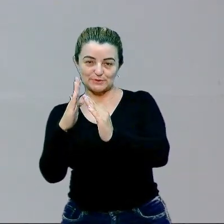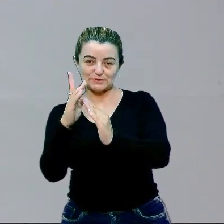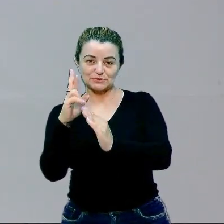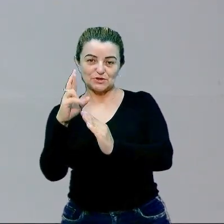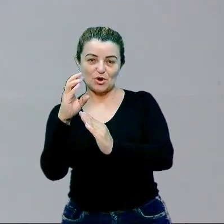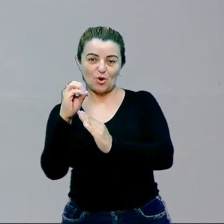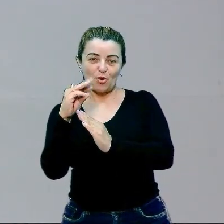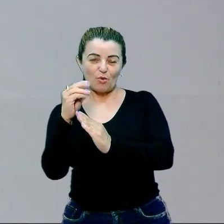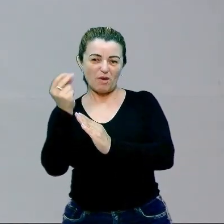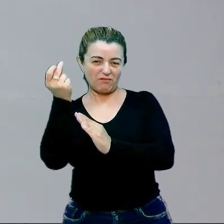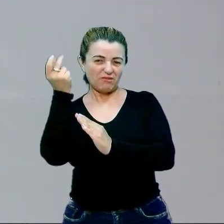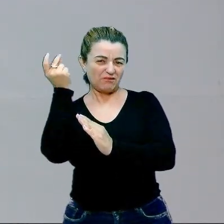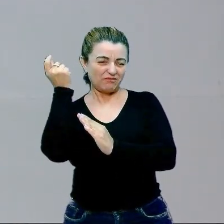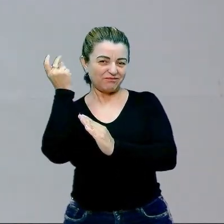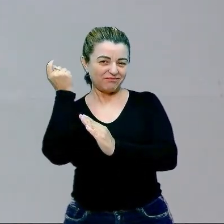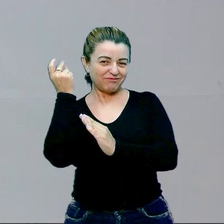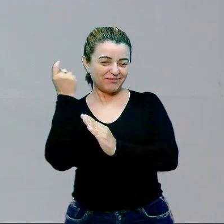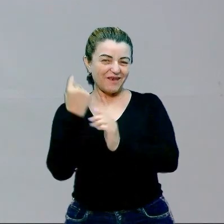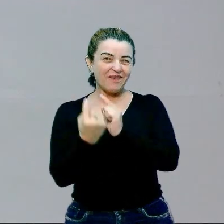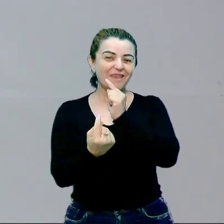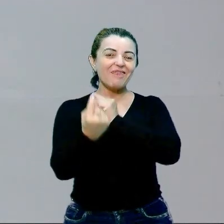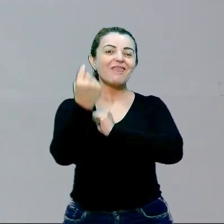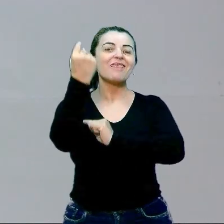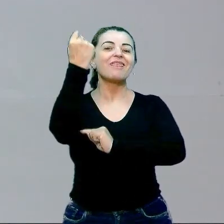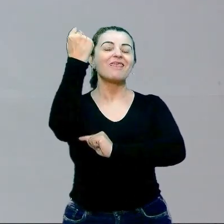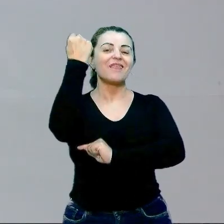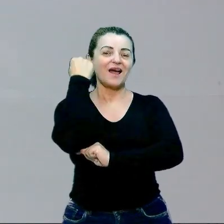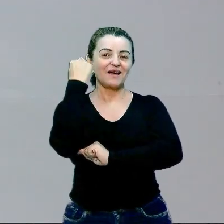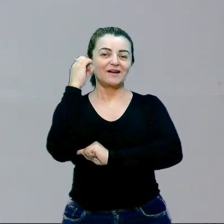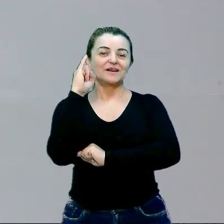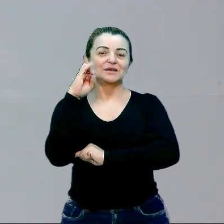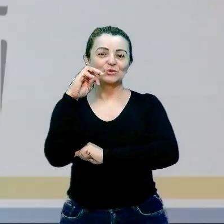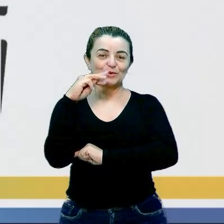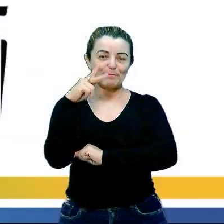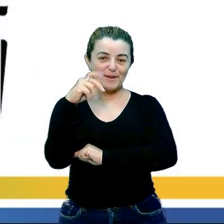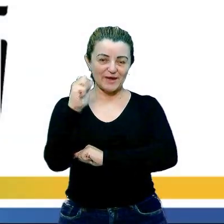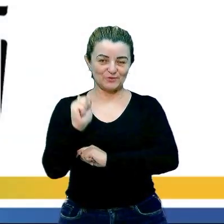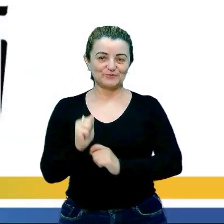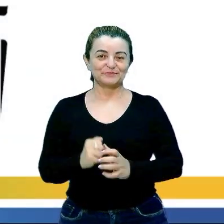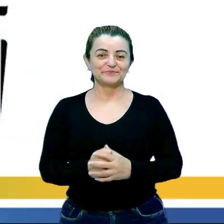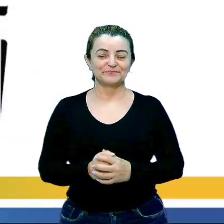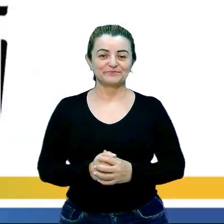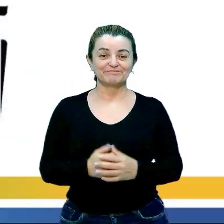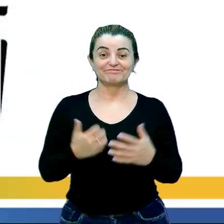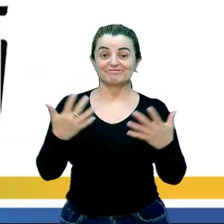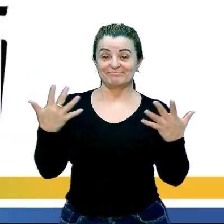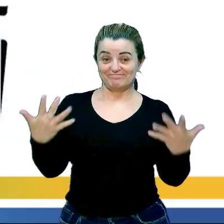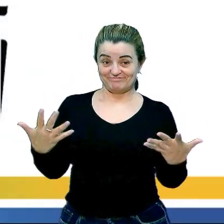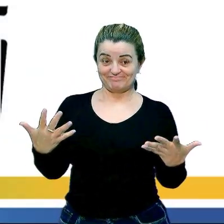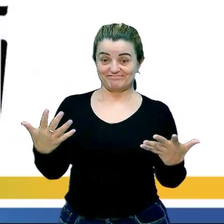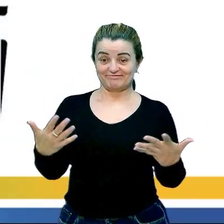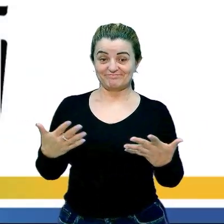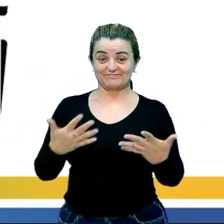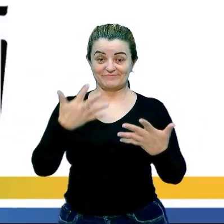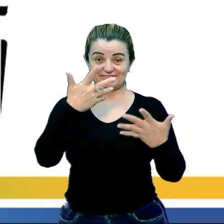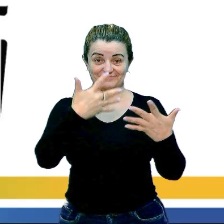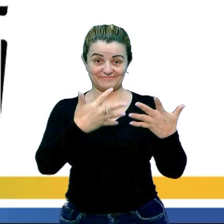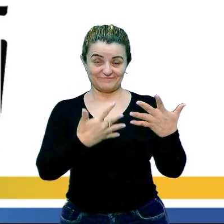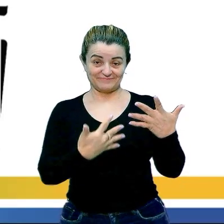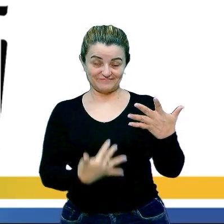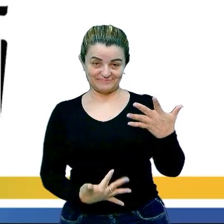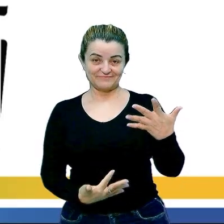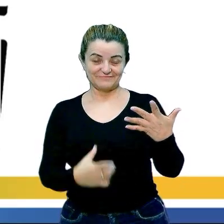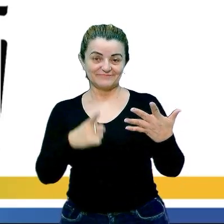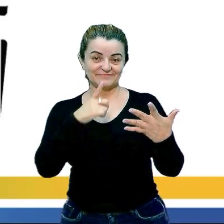Roma Antiga, especificamente no Império, né, que foi a aula que a gente acabou de falar. Então, essas são uma das heranças que